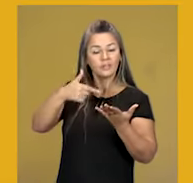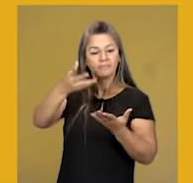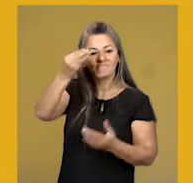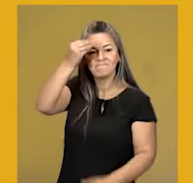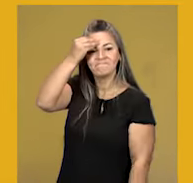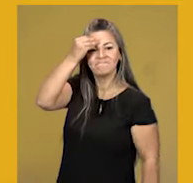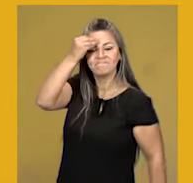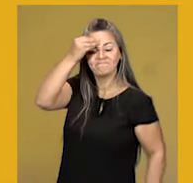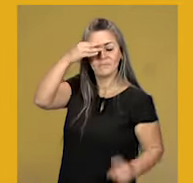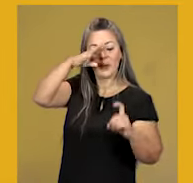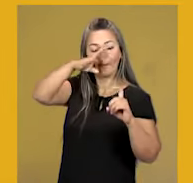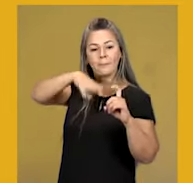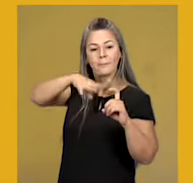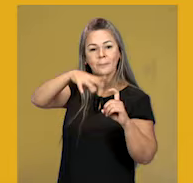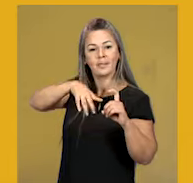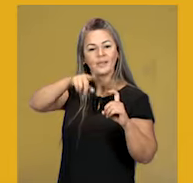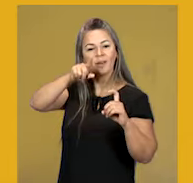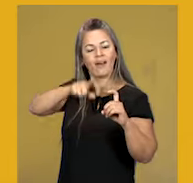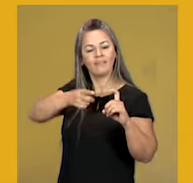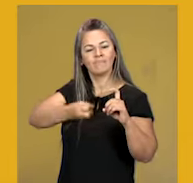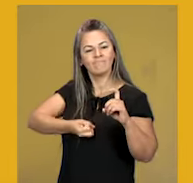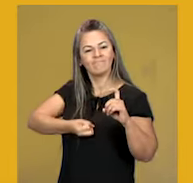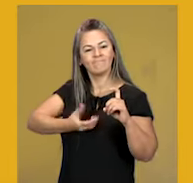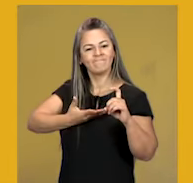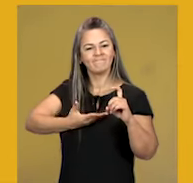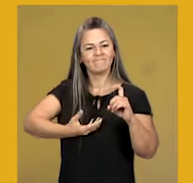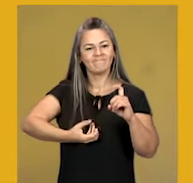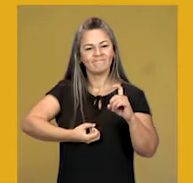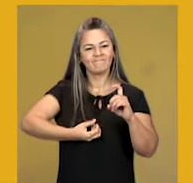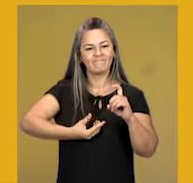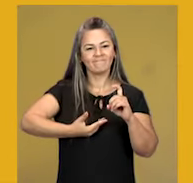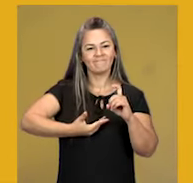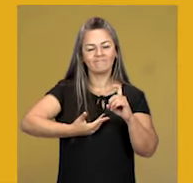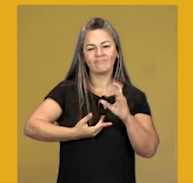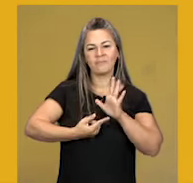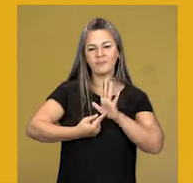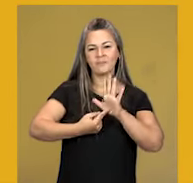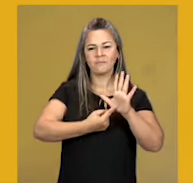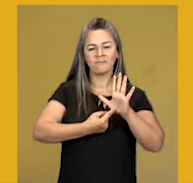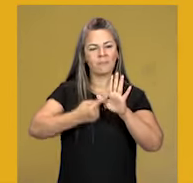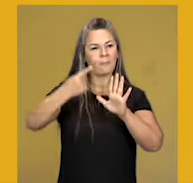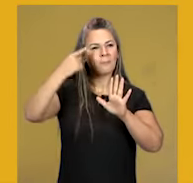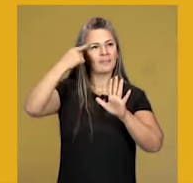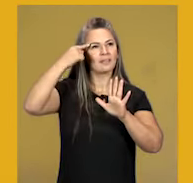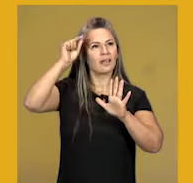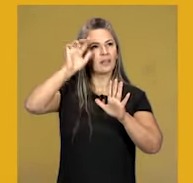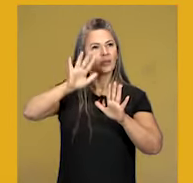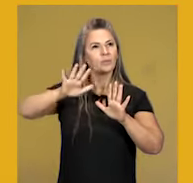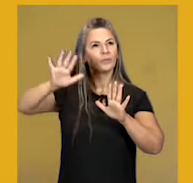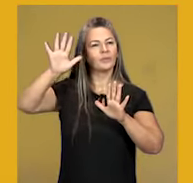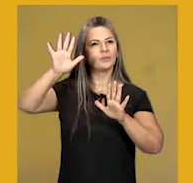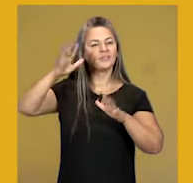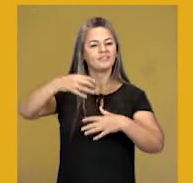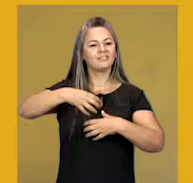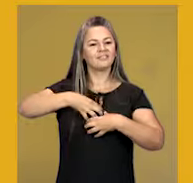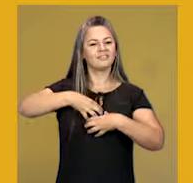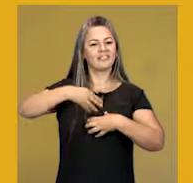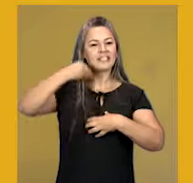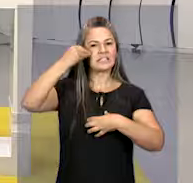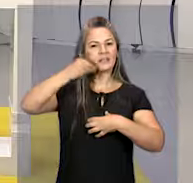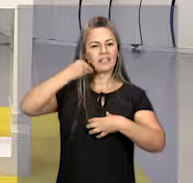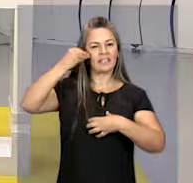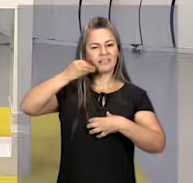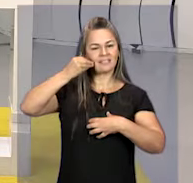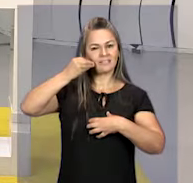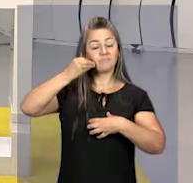é uma expressão da forma de pensar e sentir de um povo. E essa